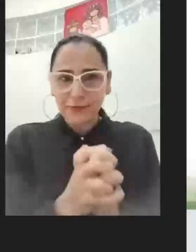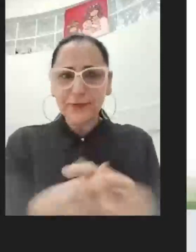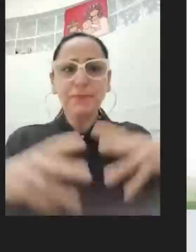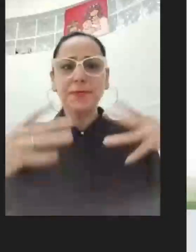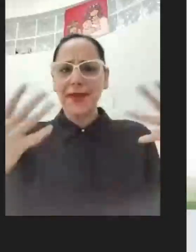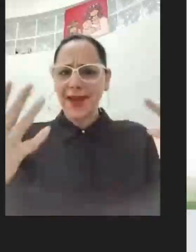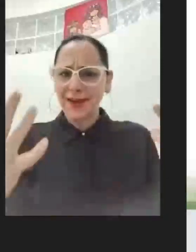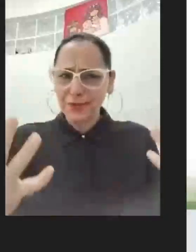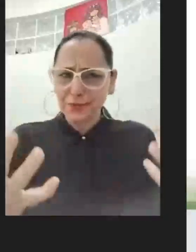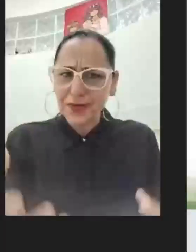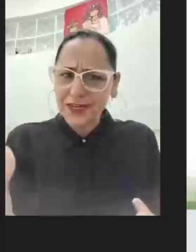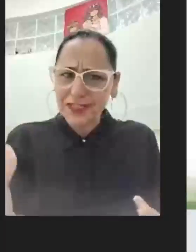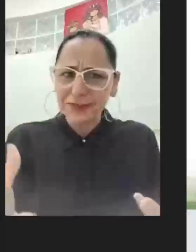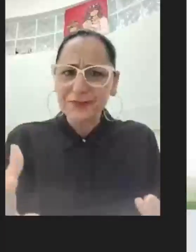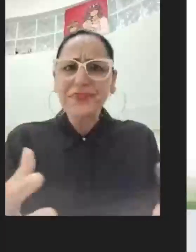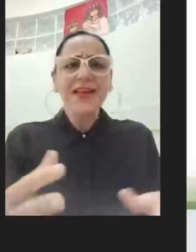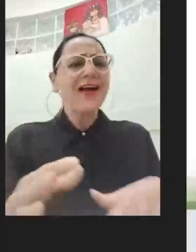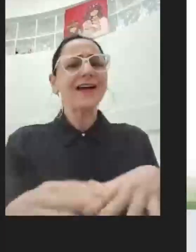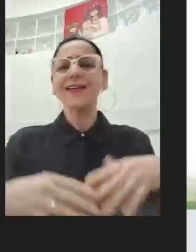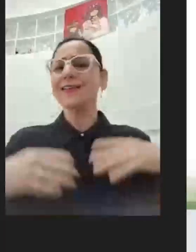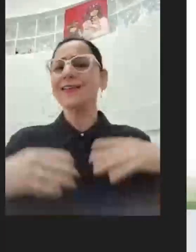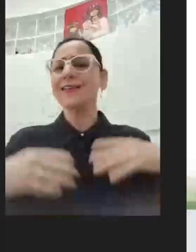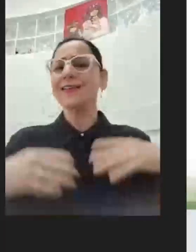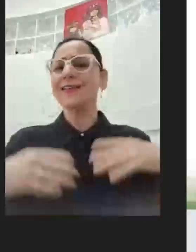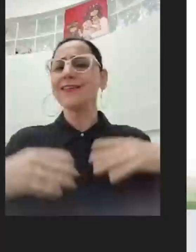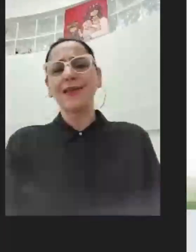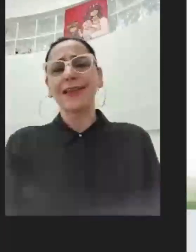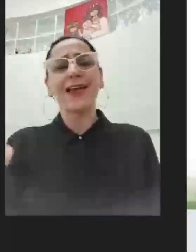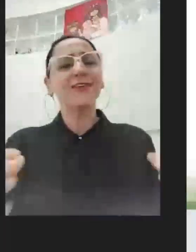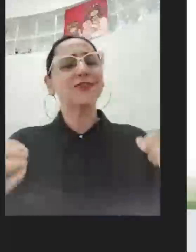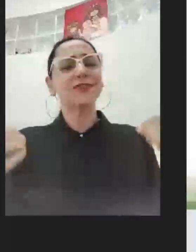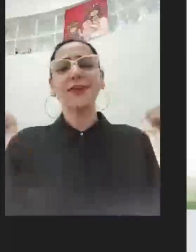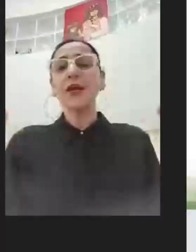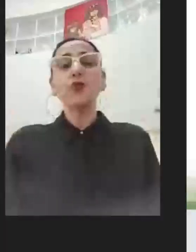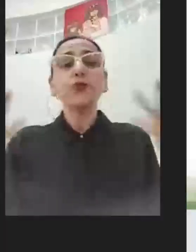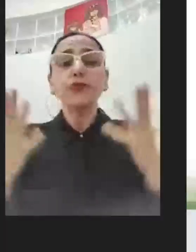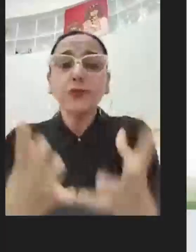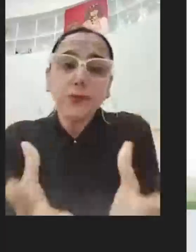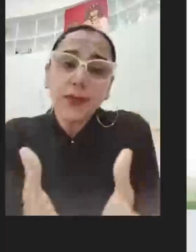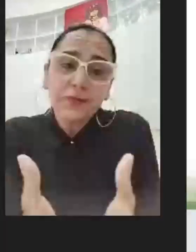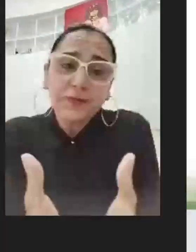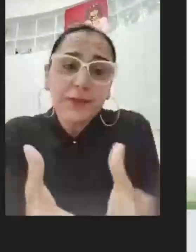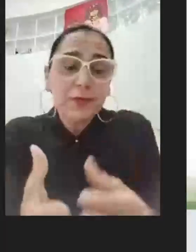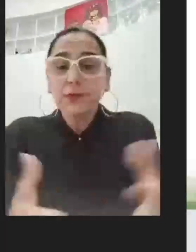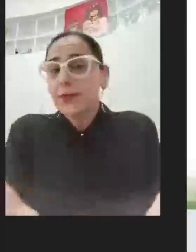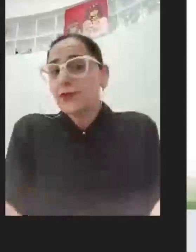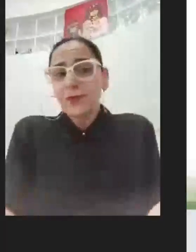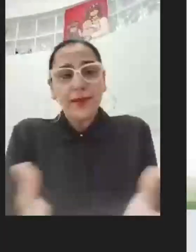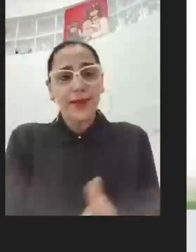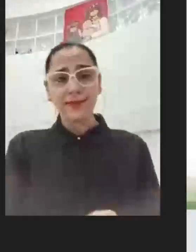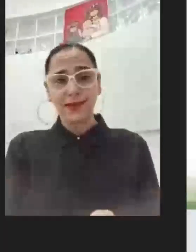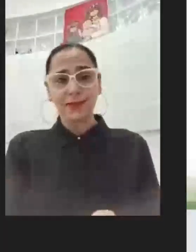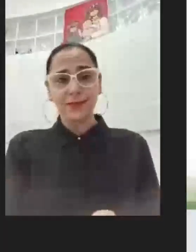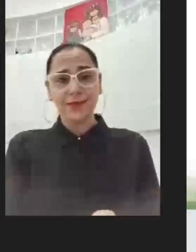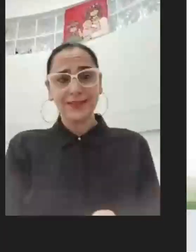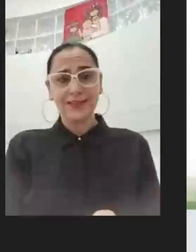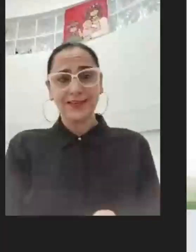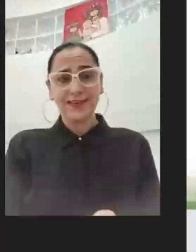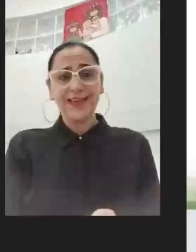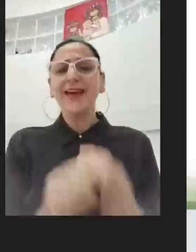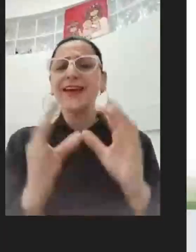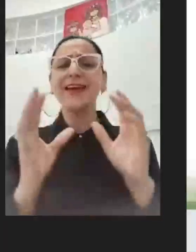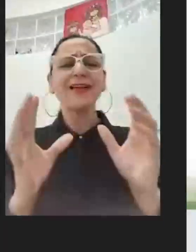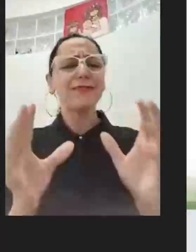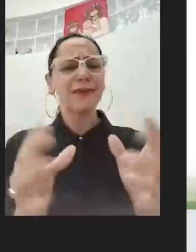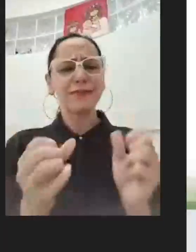Vamos fazer isso? Vamos preparar a água do banho? Ai, não, por isso tu relaxa, tu vai curtir um pouquinho tua filha, porque tu nem olhou para ela